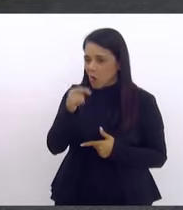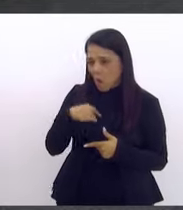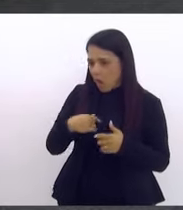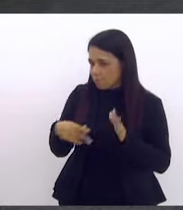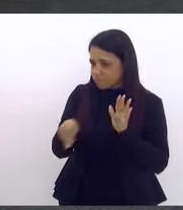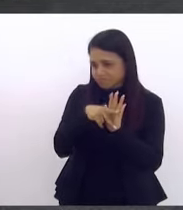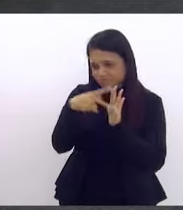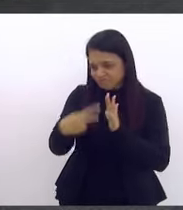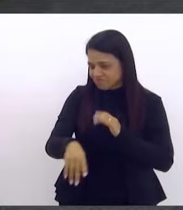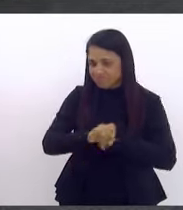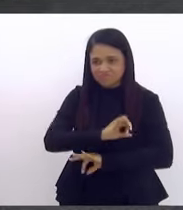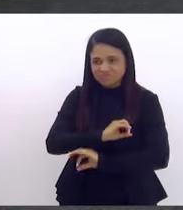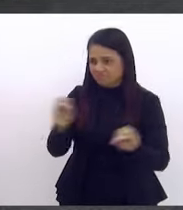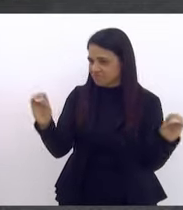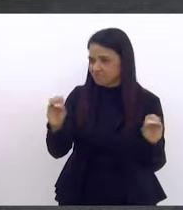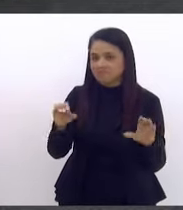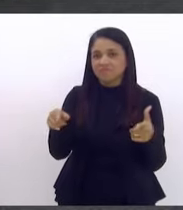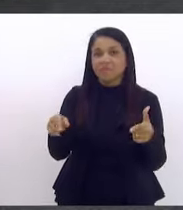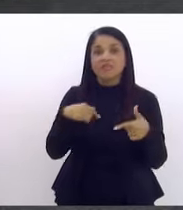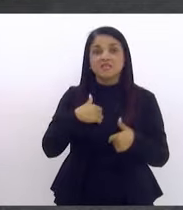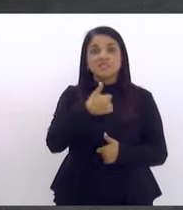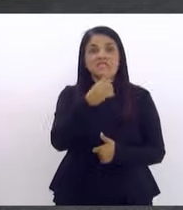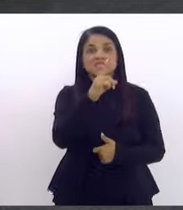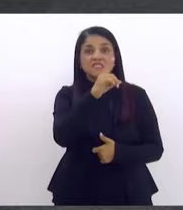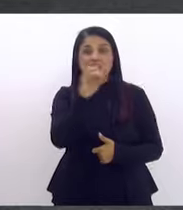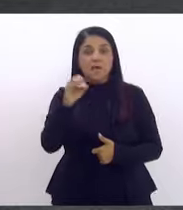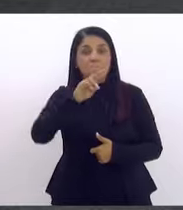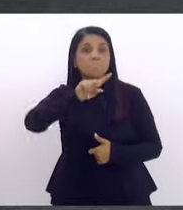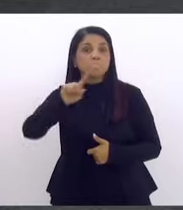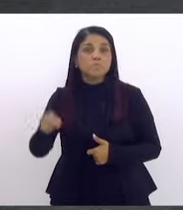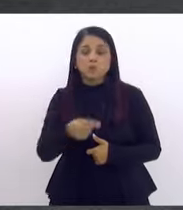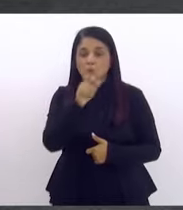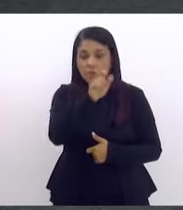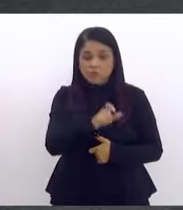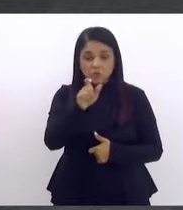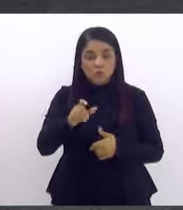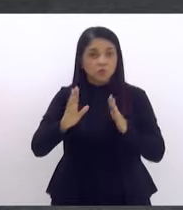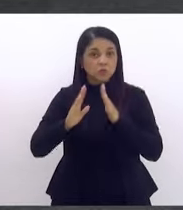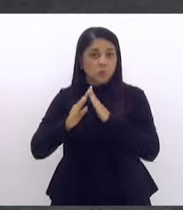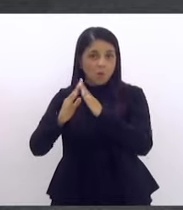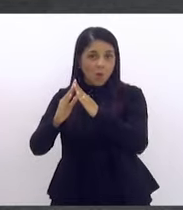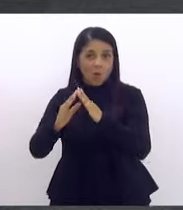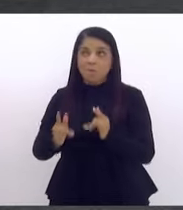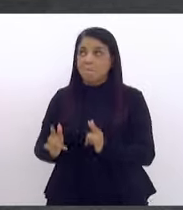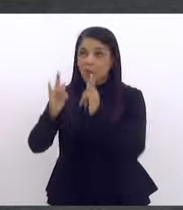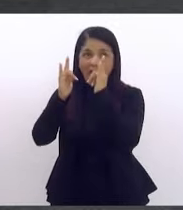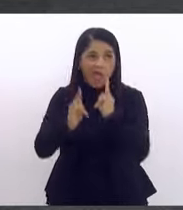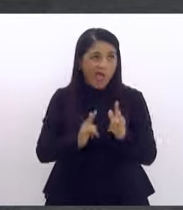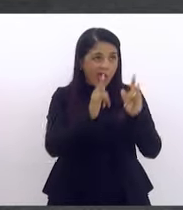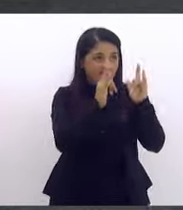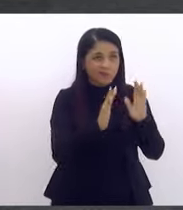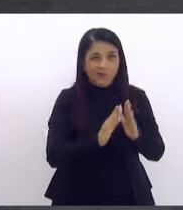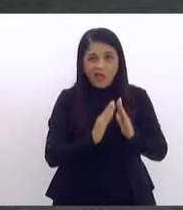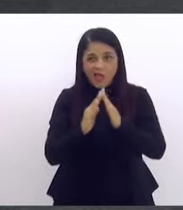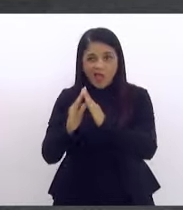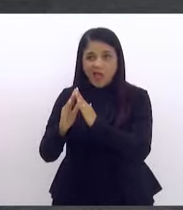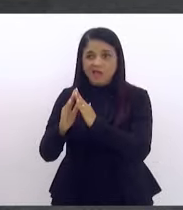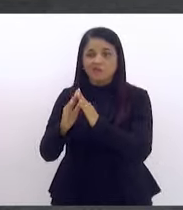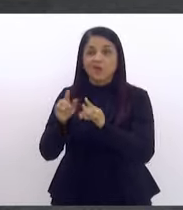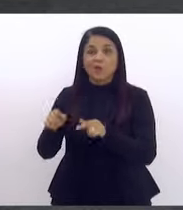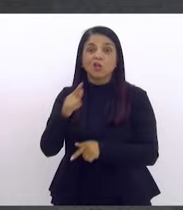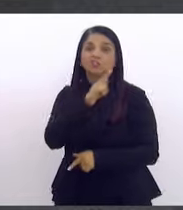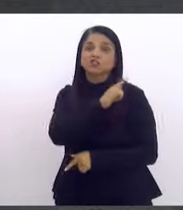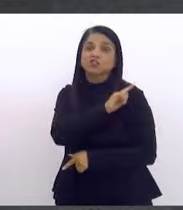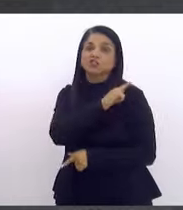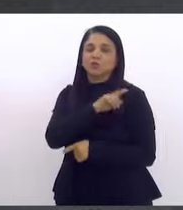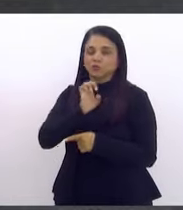aqui, onde moram 100 mil pessoas, isso agora, com todos os seus prédios, isso agora está sob a gestão